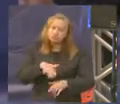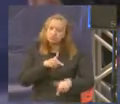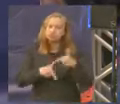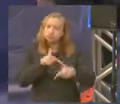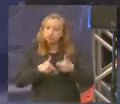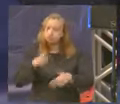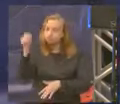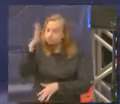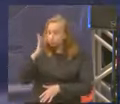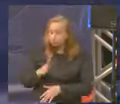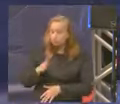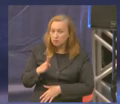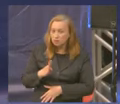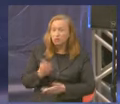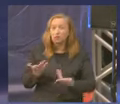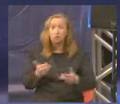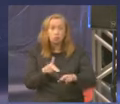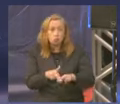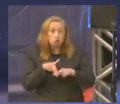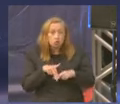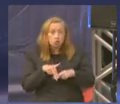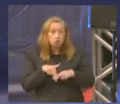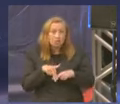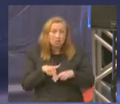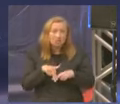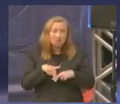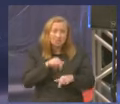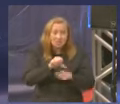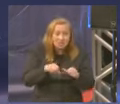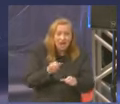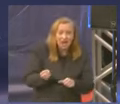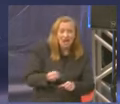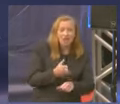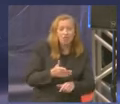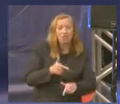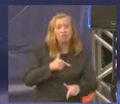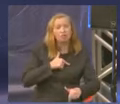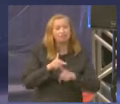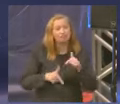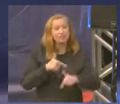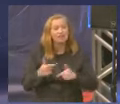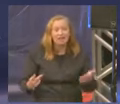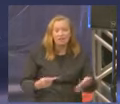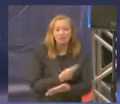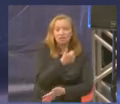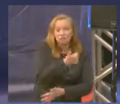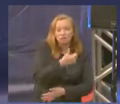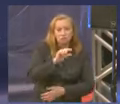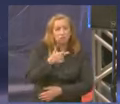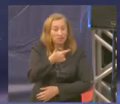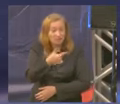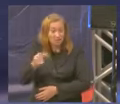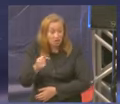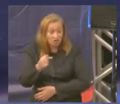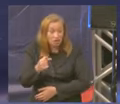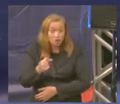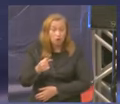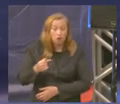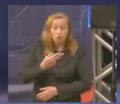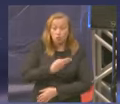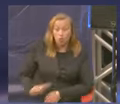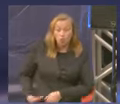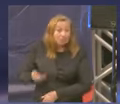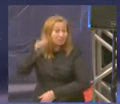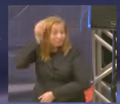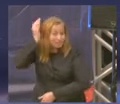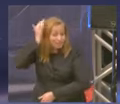brasileiro e muito por conta da reforma trabalhista que aconteceu em 2017 no governo Temer. Então,